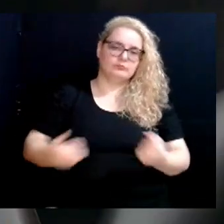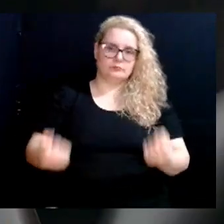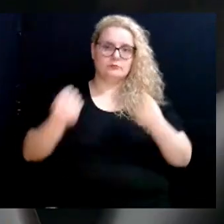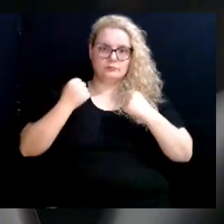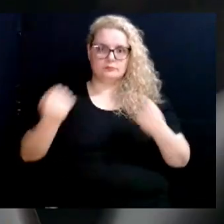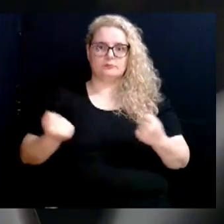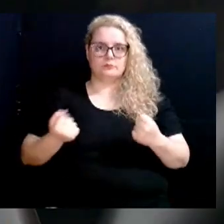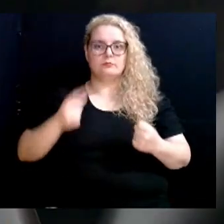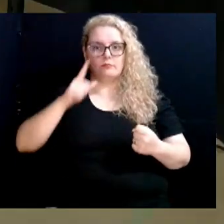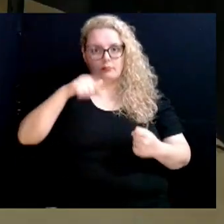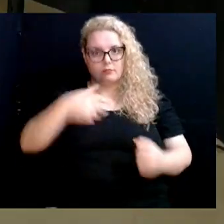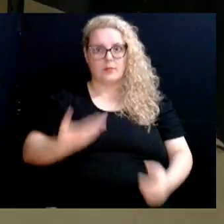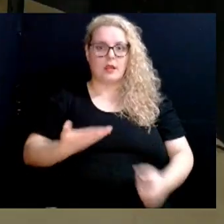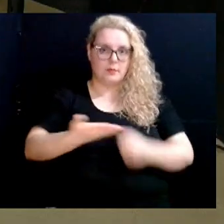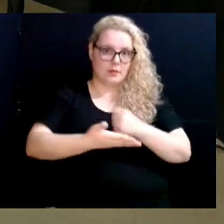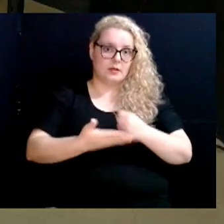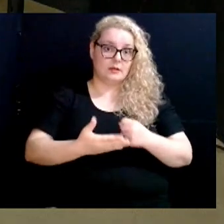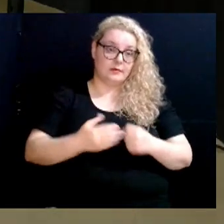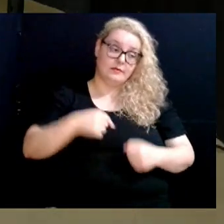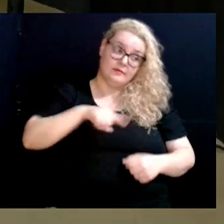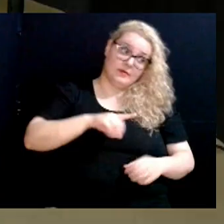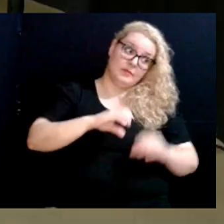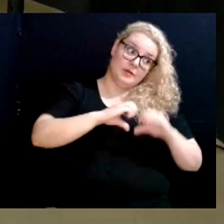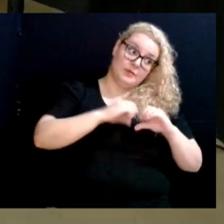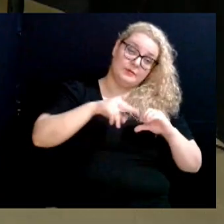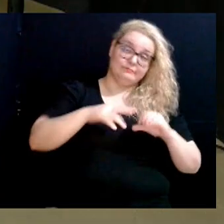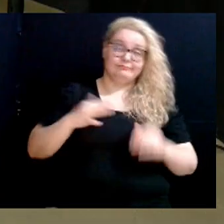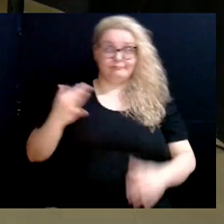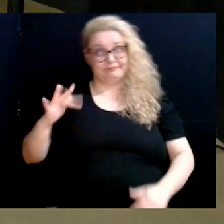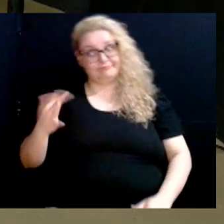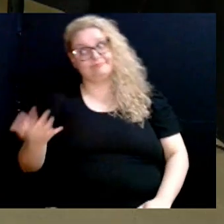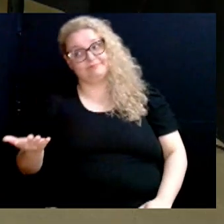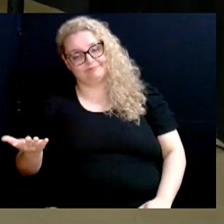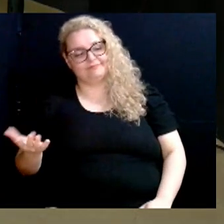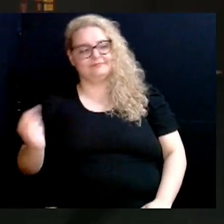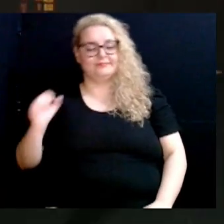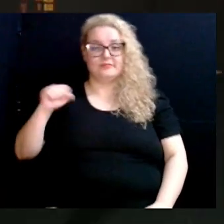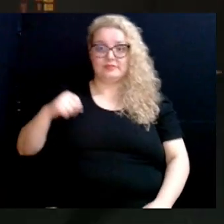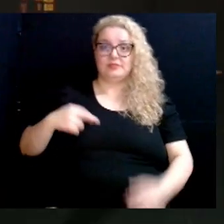pela dor. Sim, uma outra coisa também, que tem a ver